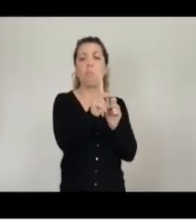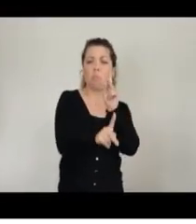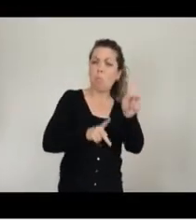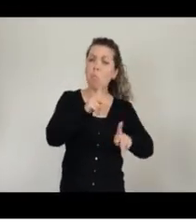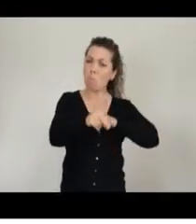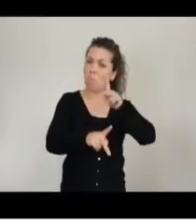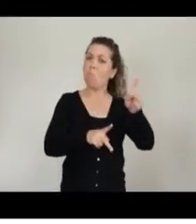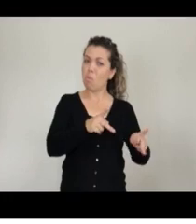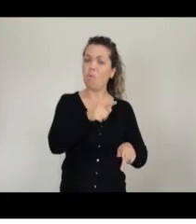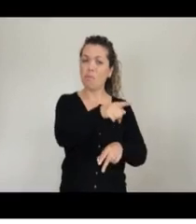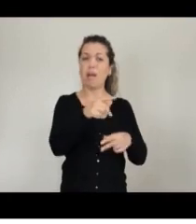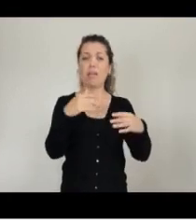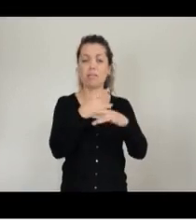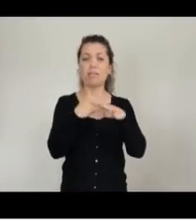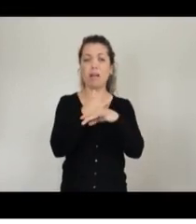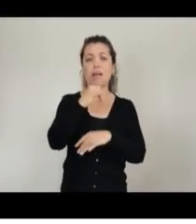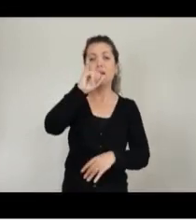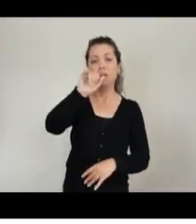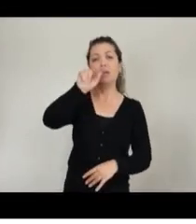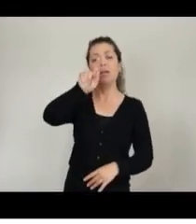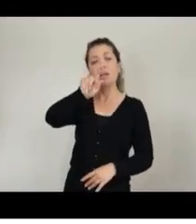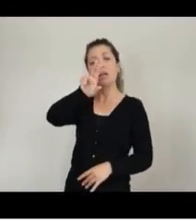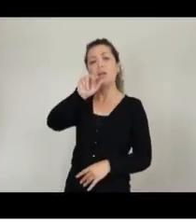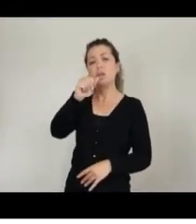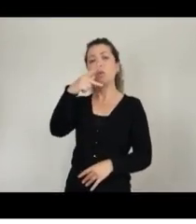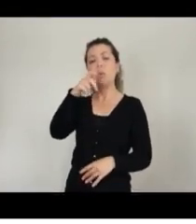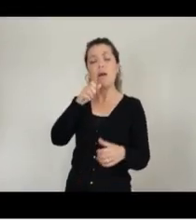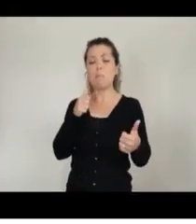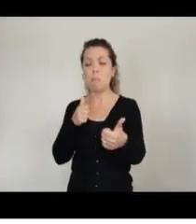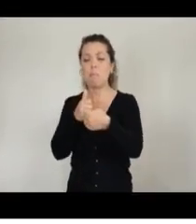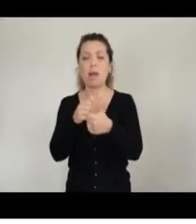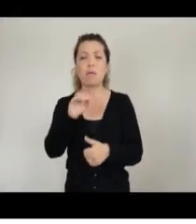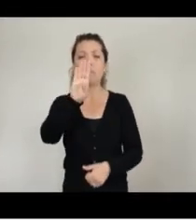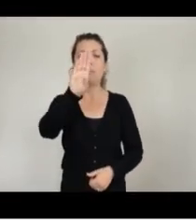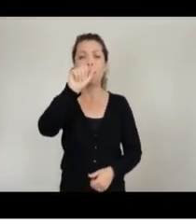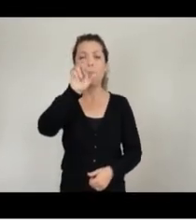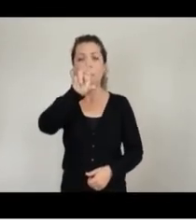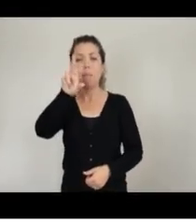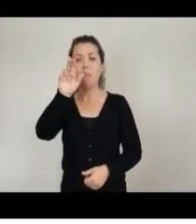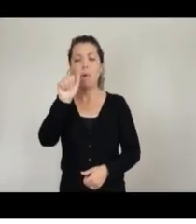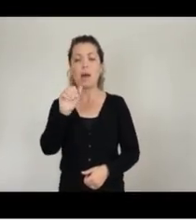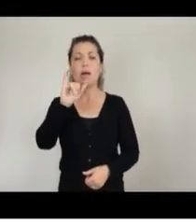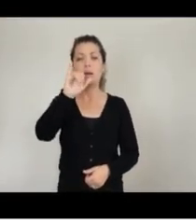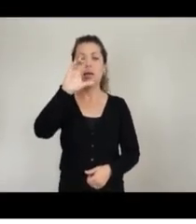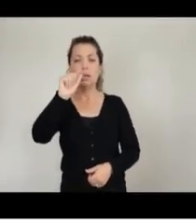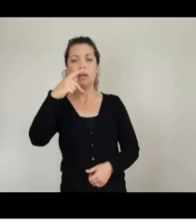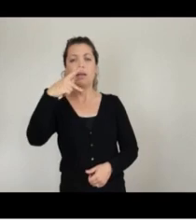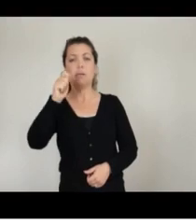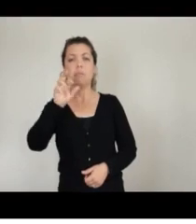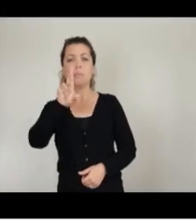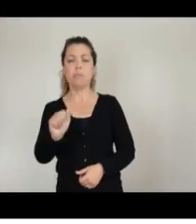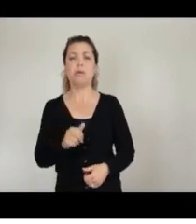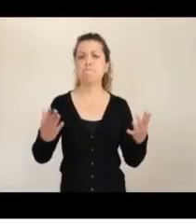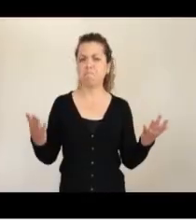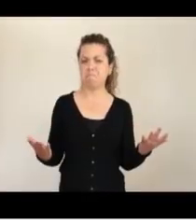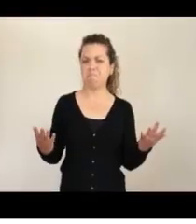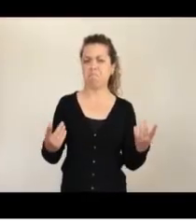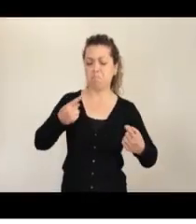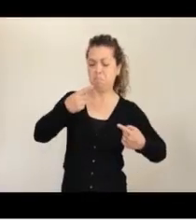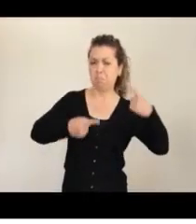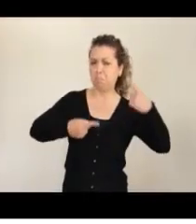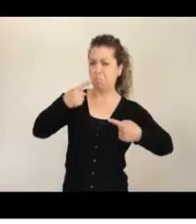exploração do ouro em Iguape, Jung atribui o desbravamento de novos territórios a alguns mineradores iguapenses que